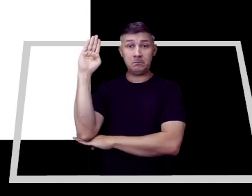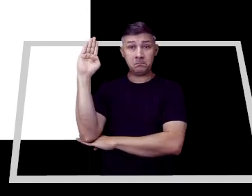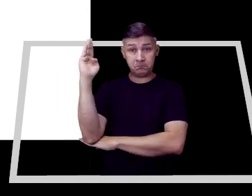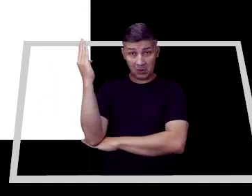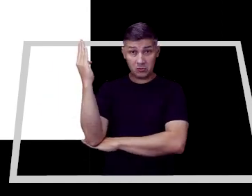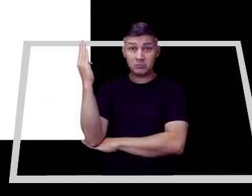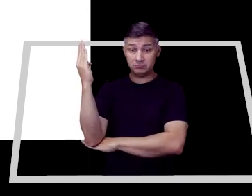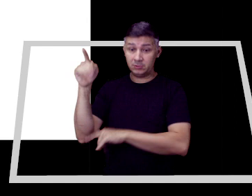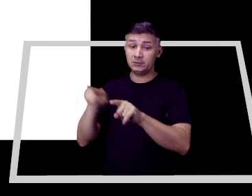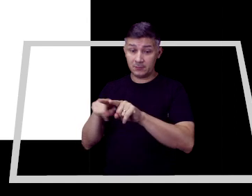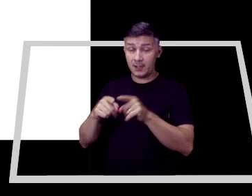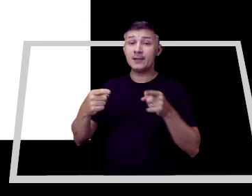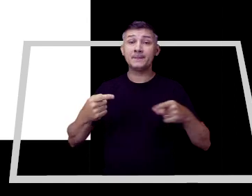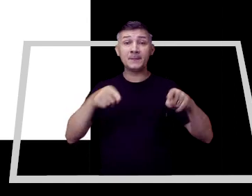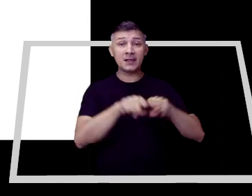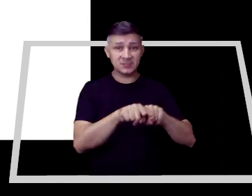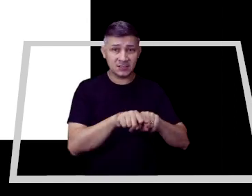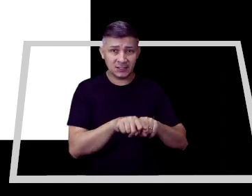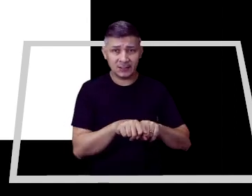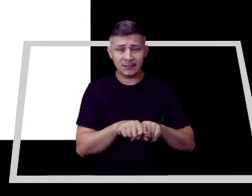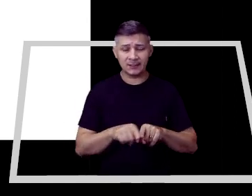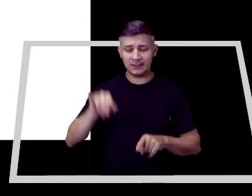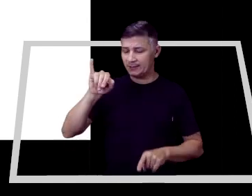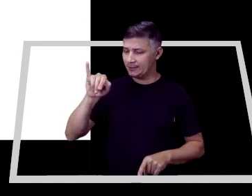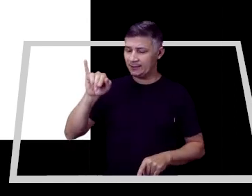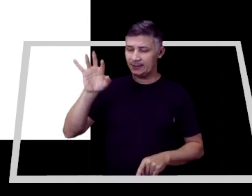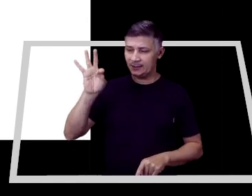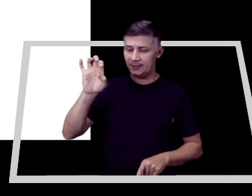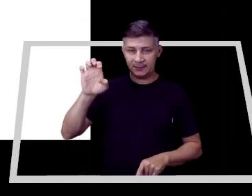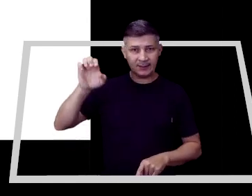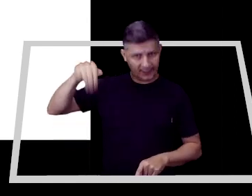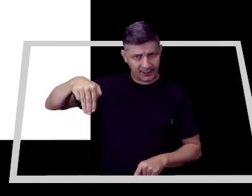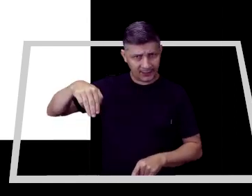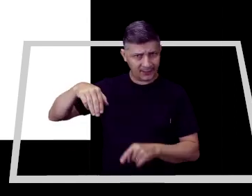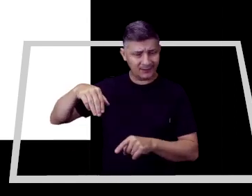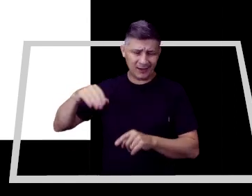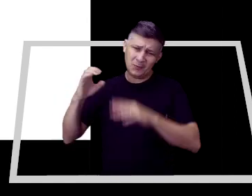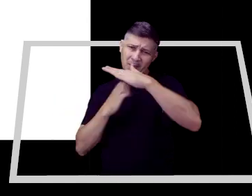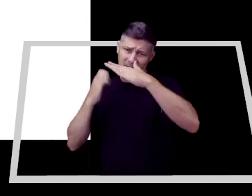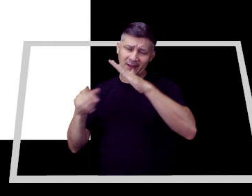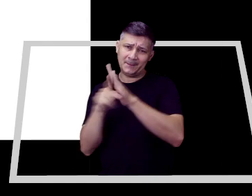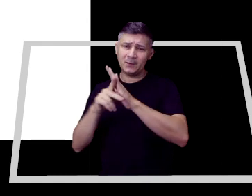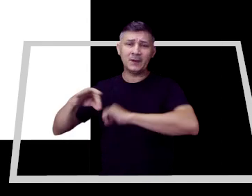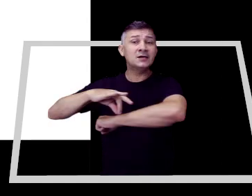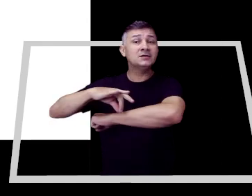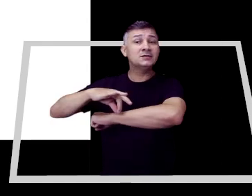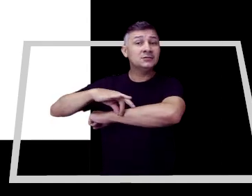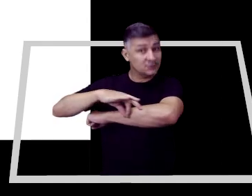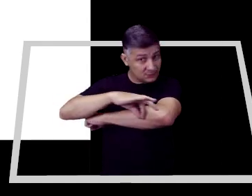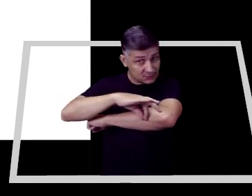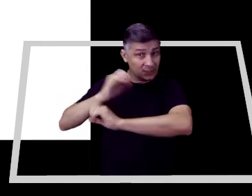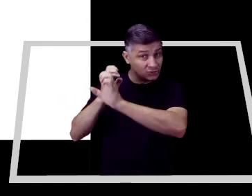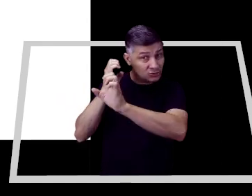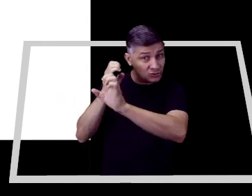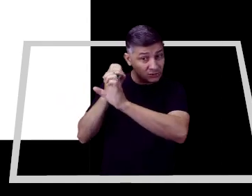de madeira. Isso também foi desenvolvido em parceria com a Ita Engenharia, que é uma empresa aqui em São Paulo